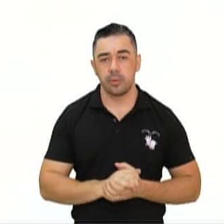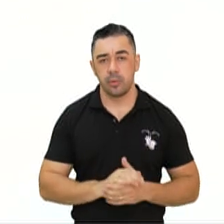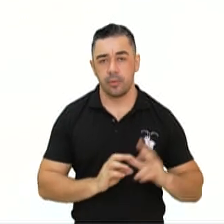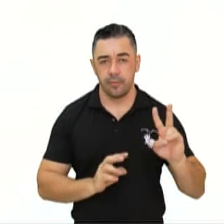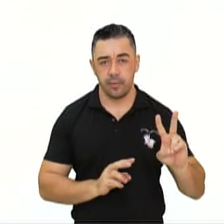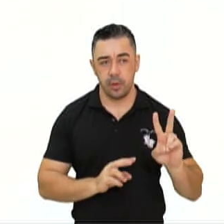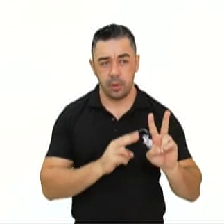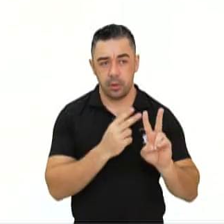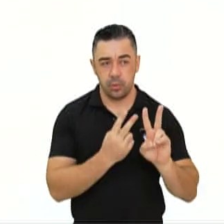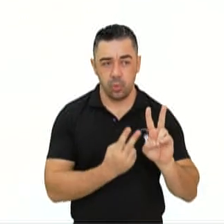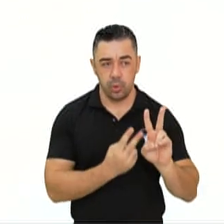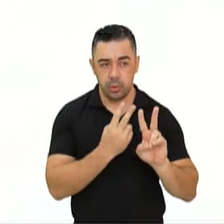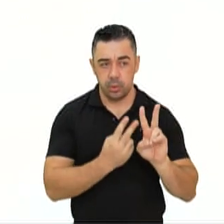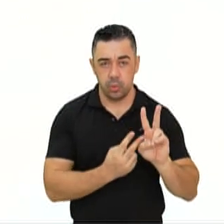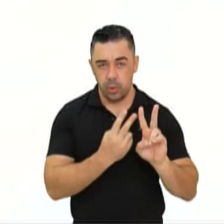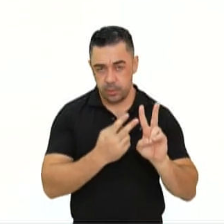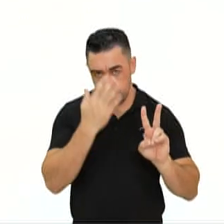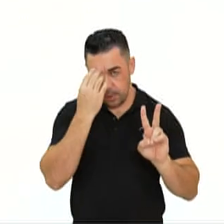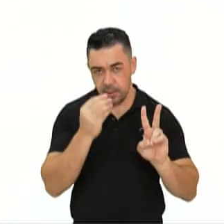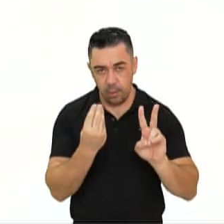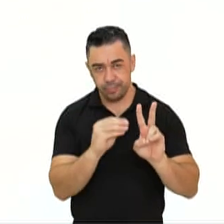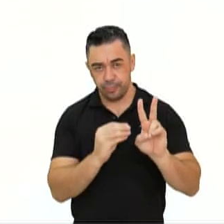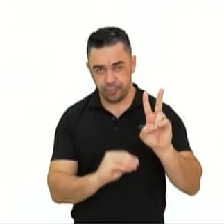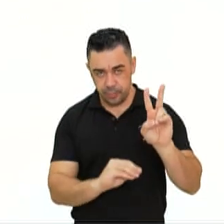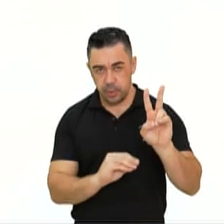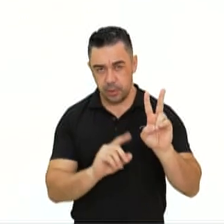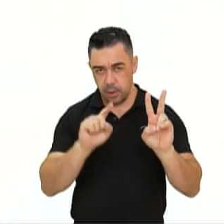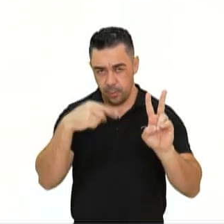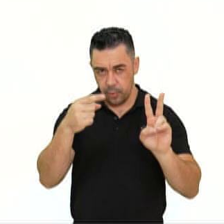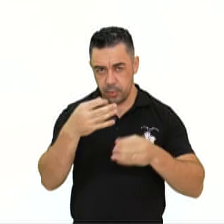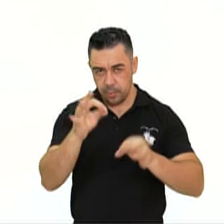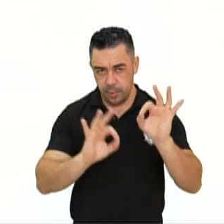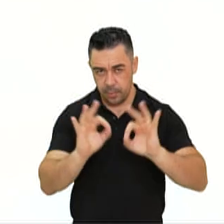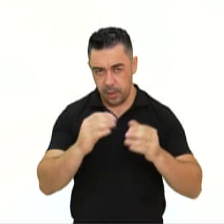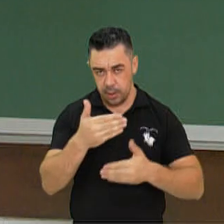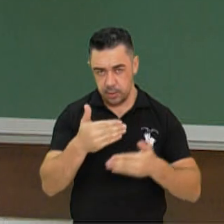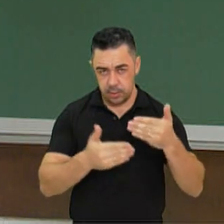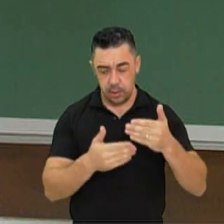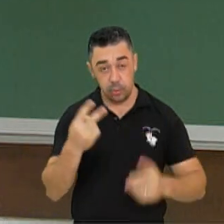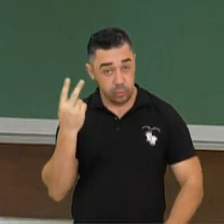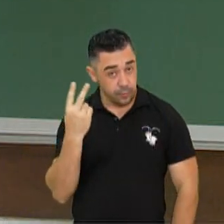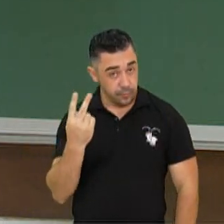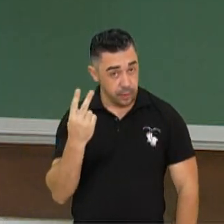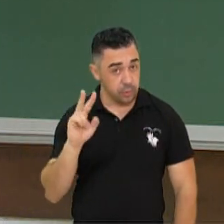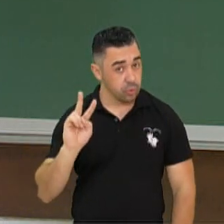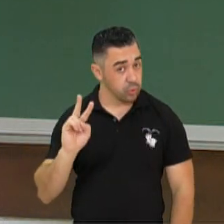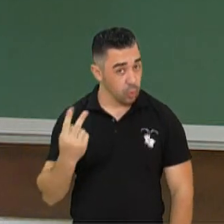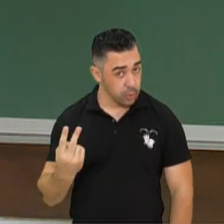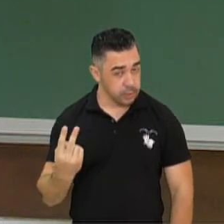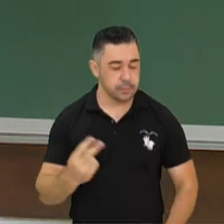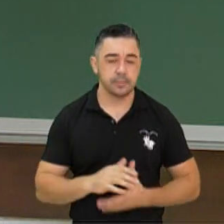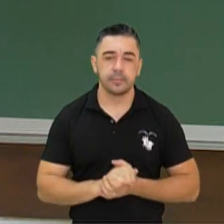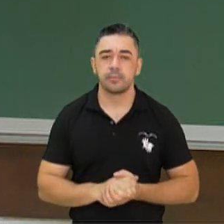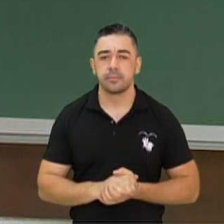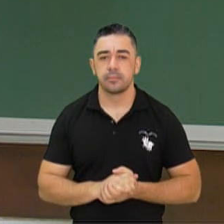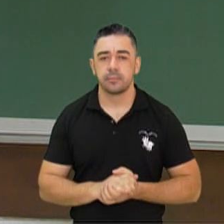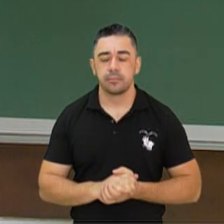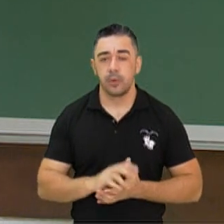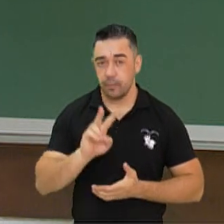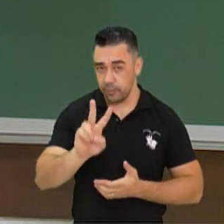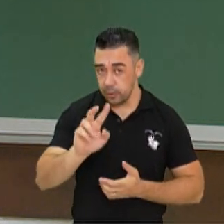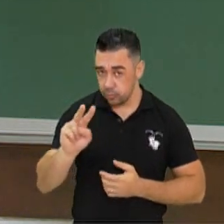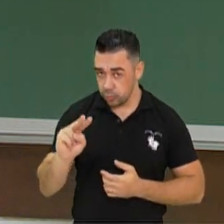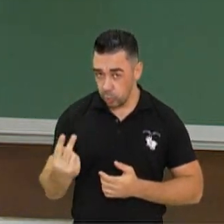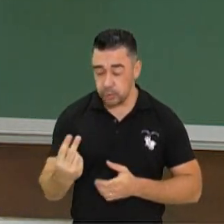2, aqui é 2 e 2, tá, gente? Depois nós vamos deixar certinho para vocês lá, é o volume do segundo cilindro. Então, o volume do segundo